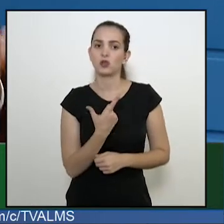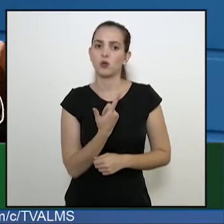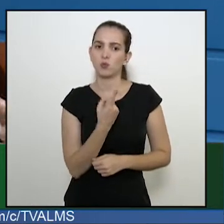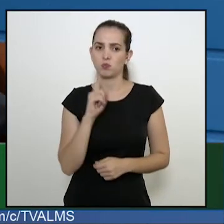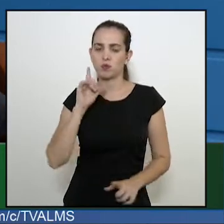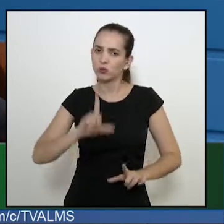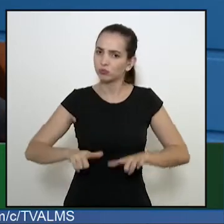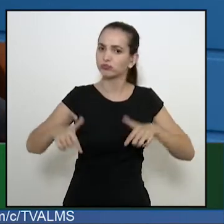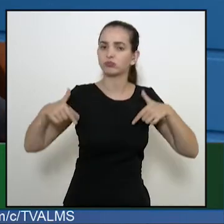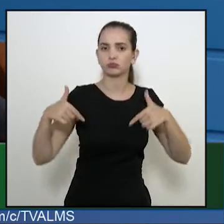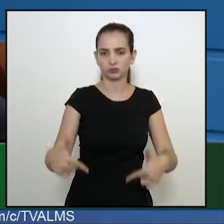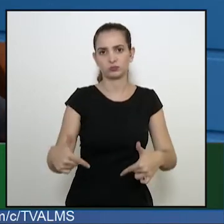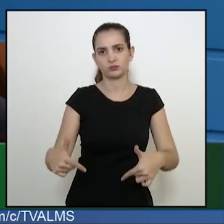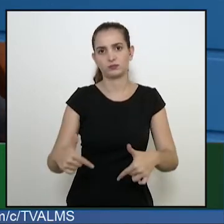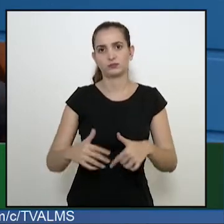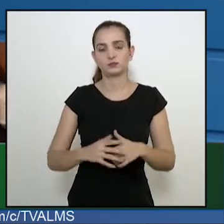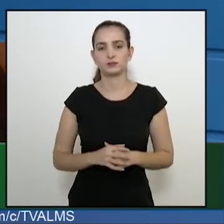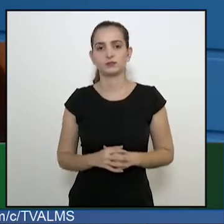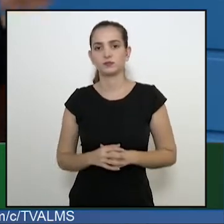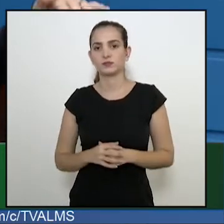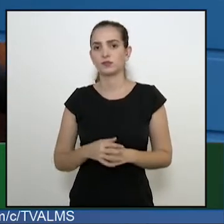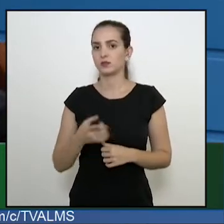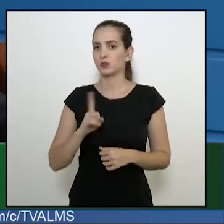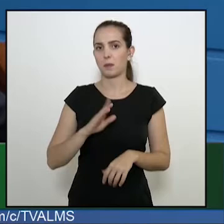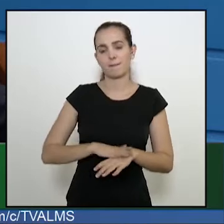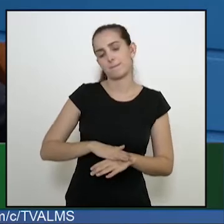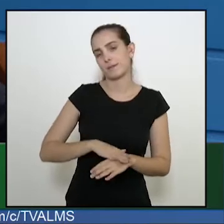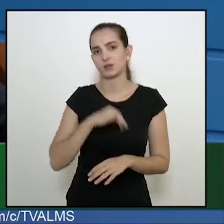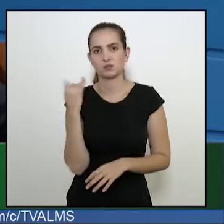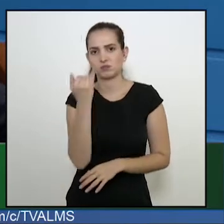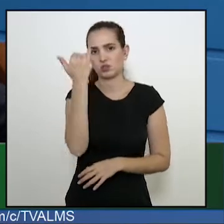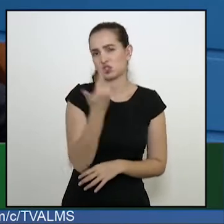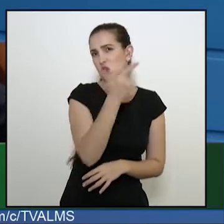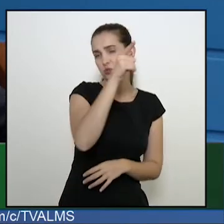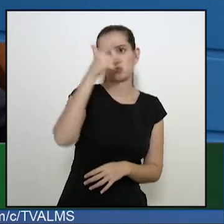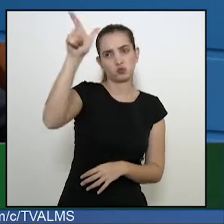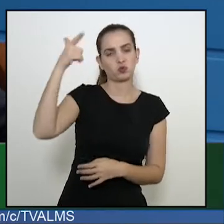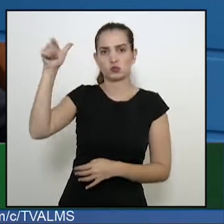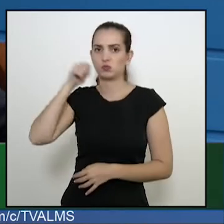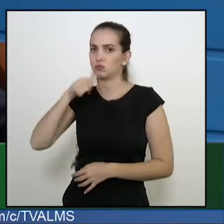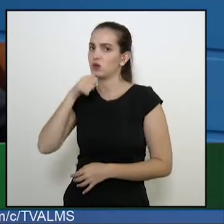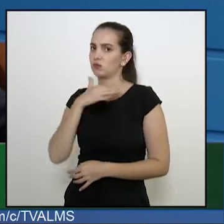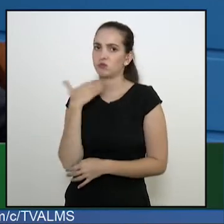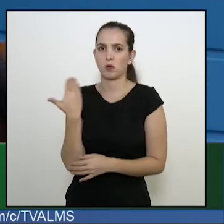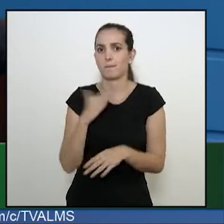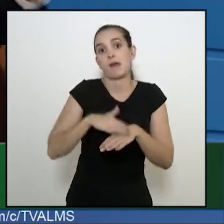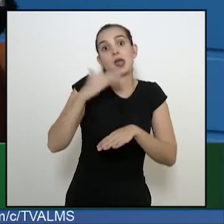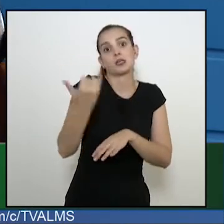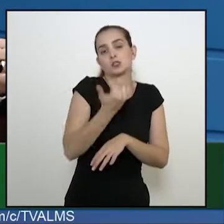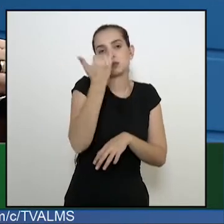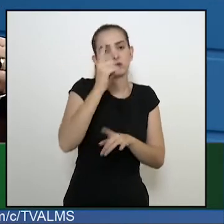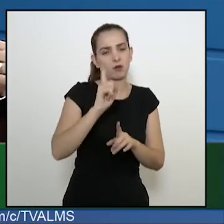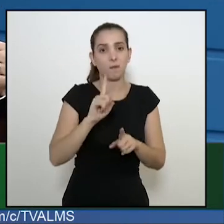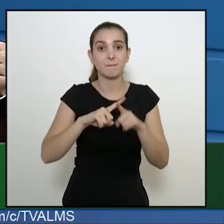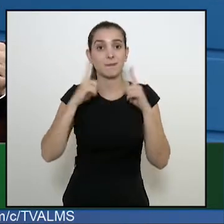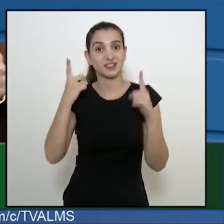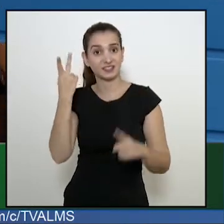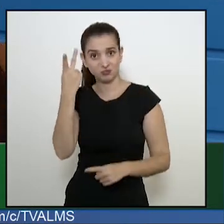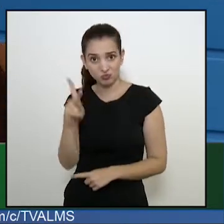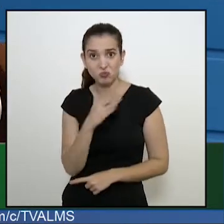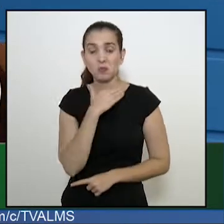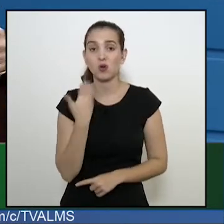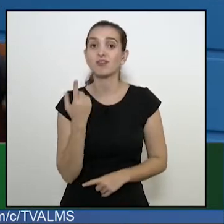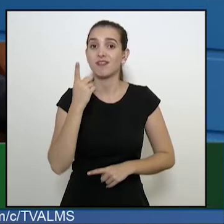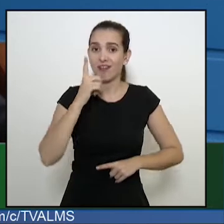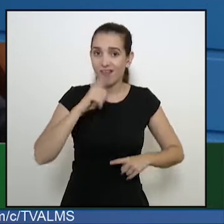uma luta. Não é mais importante do que as outras mulheres que morreram, mas a sua morte